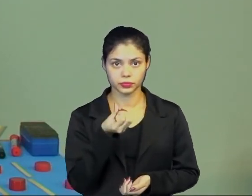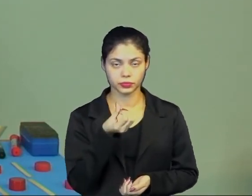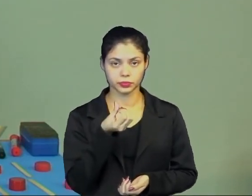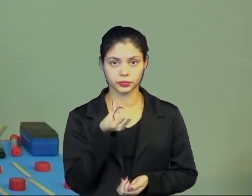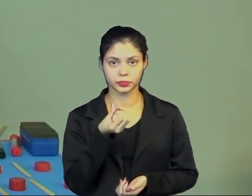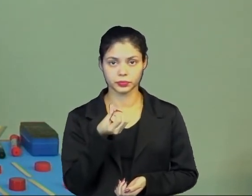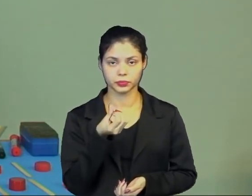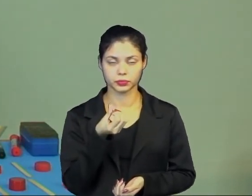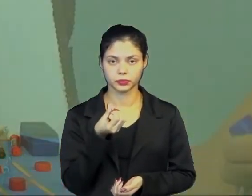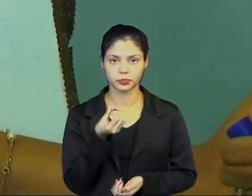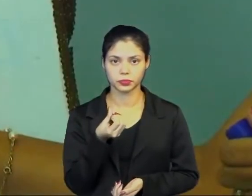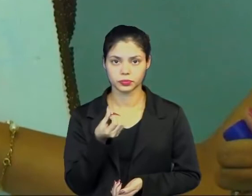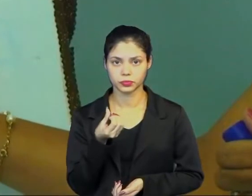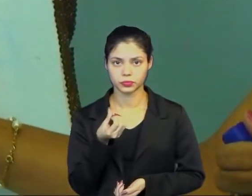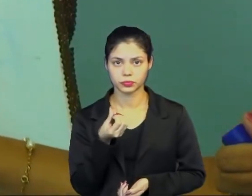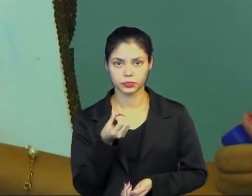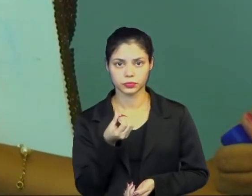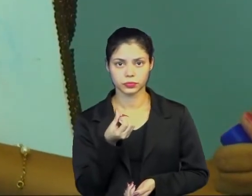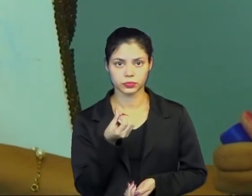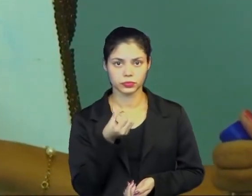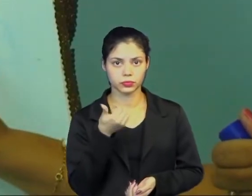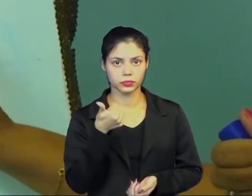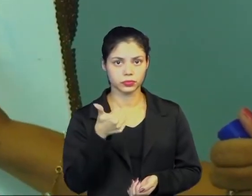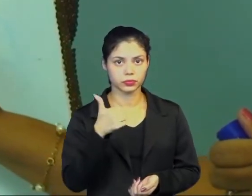16. E palitos eu tenho